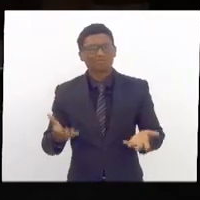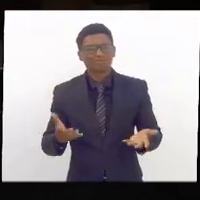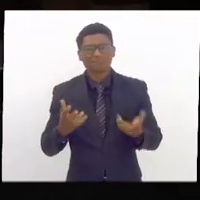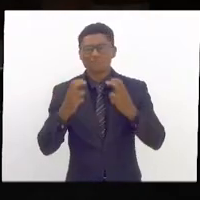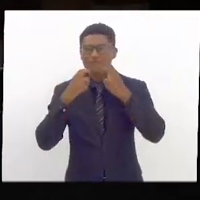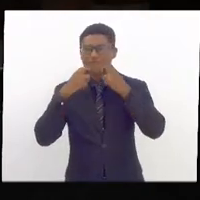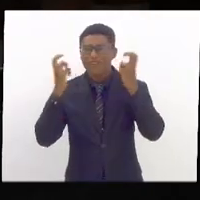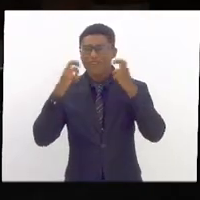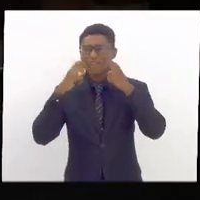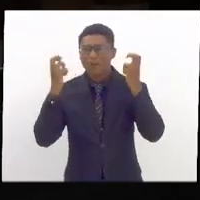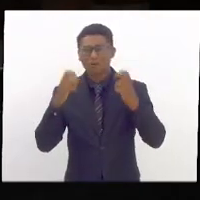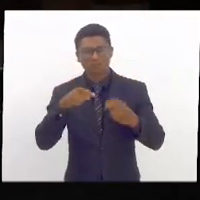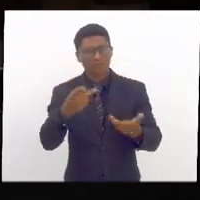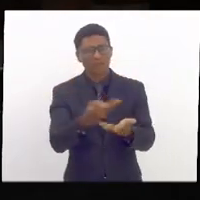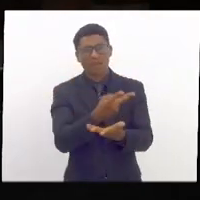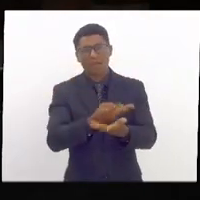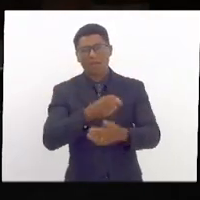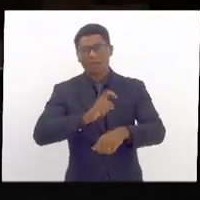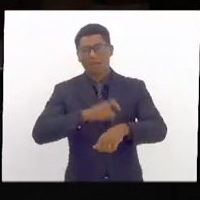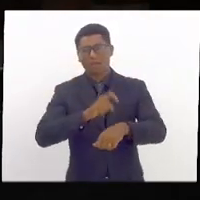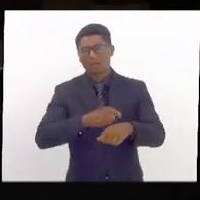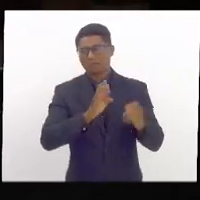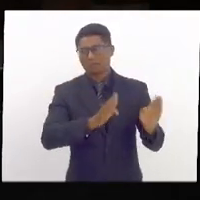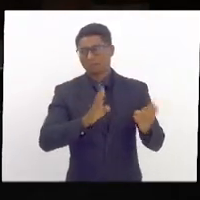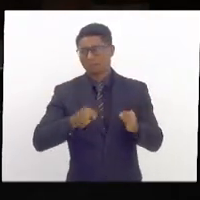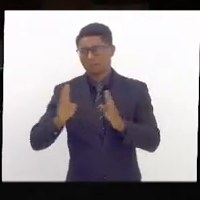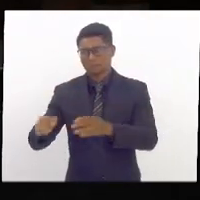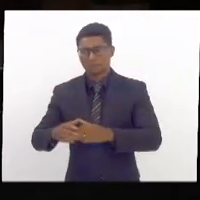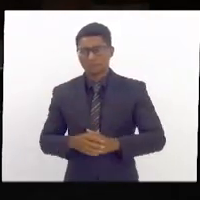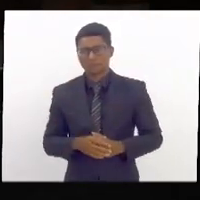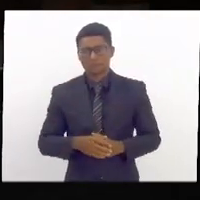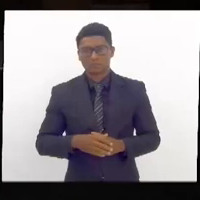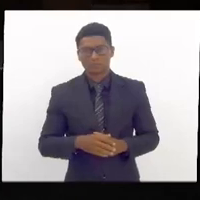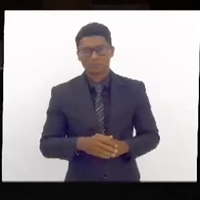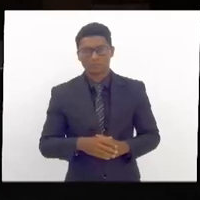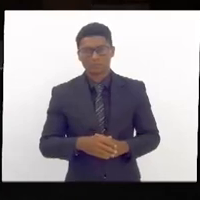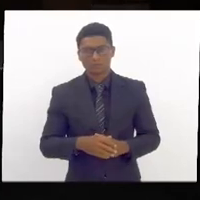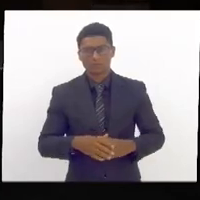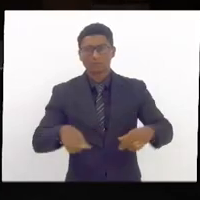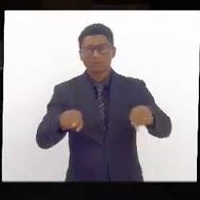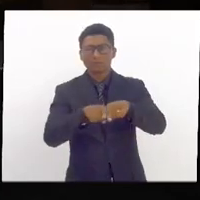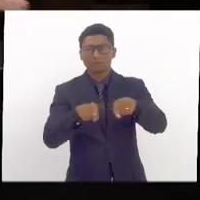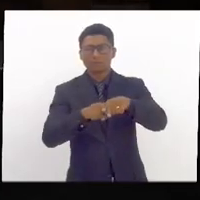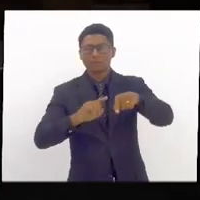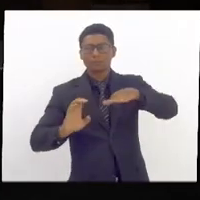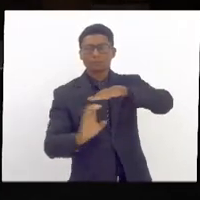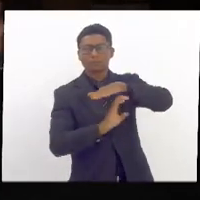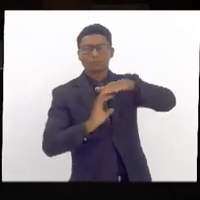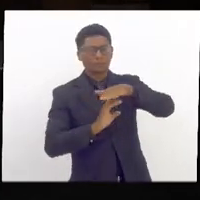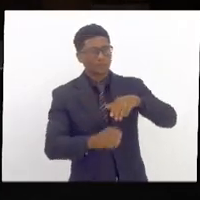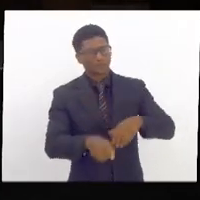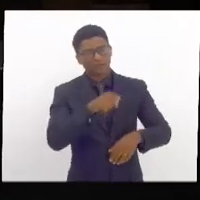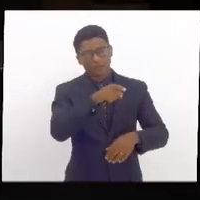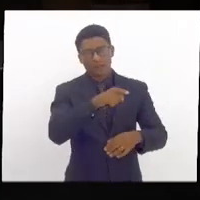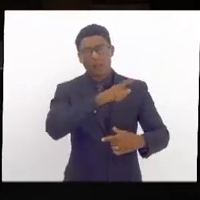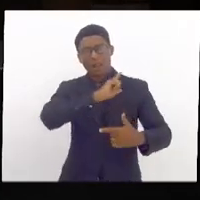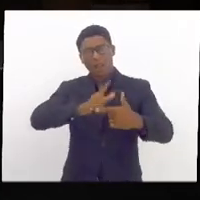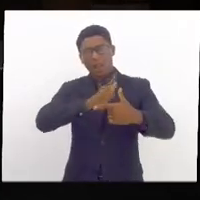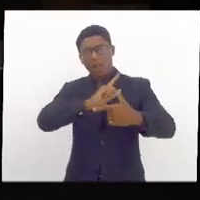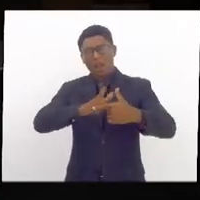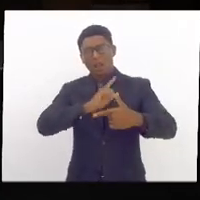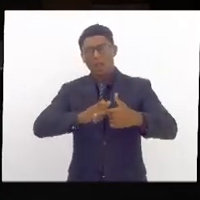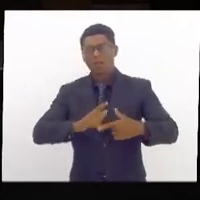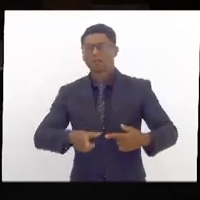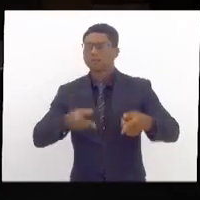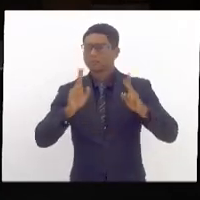a CPI, eu acho que o governador não queria ficar mal na fita, e a imprensa dando pancada, era o tempo todo, vinha